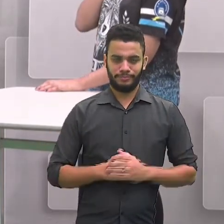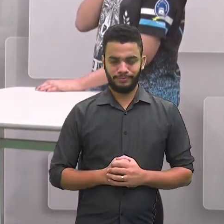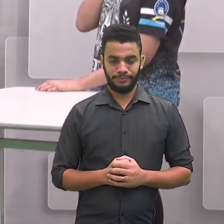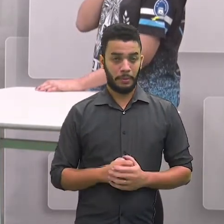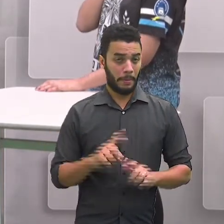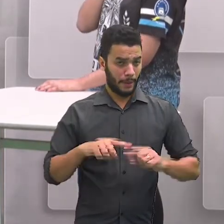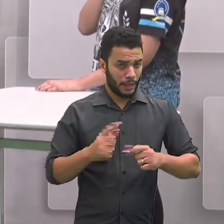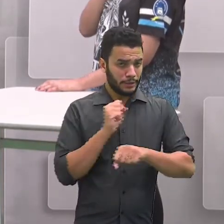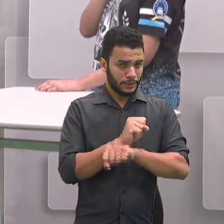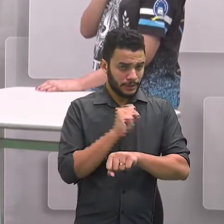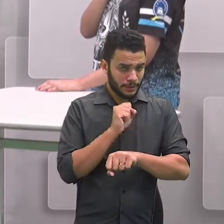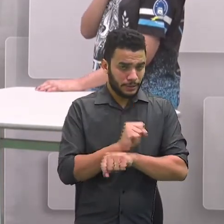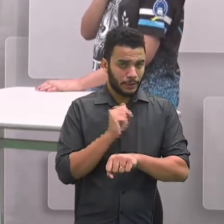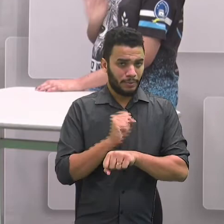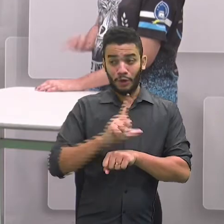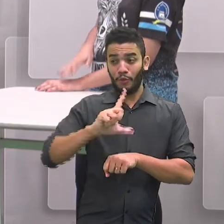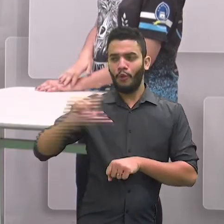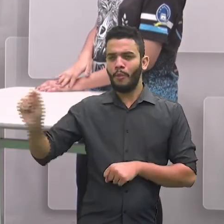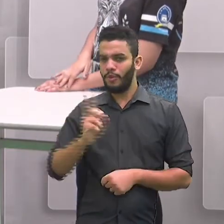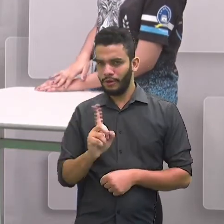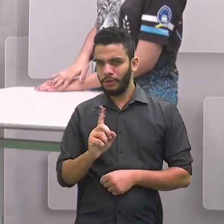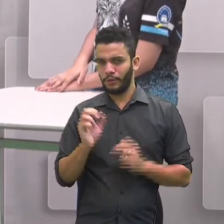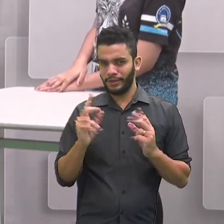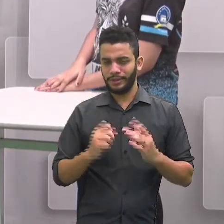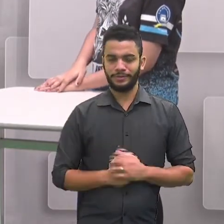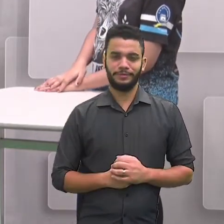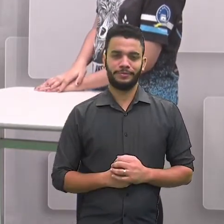Fiquem aí com mais um Estudante em Ação.